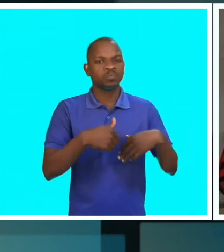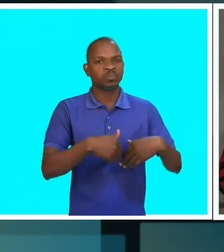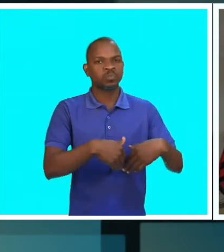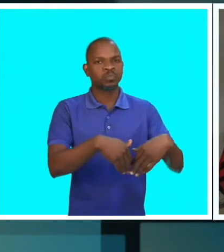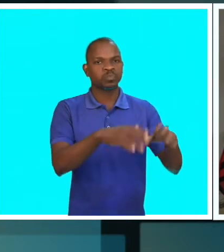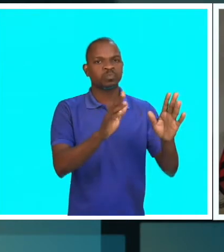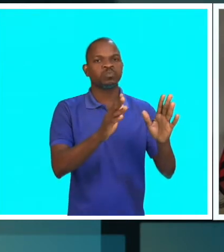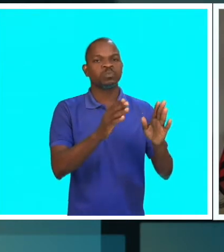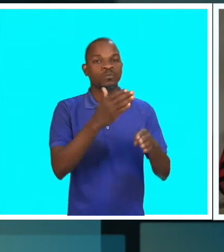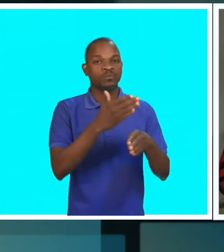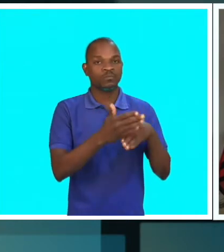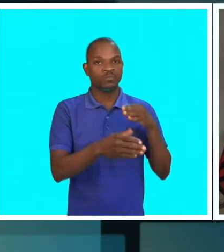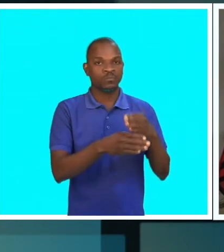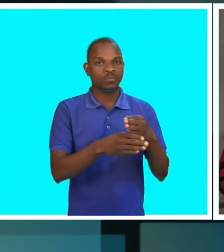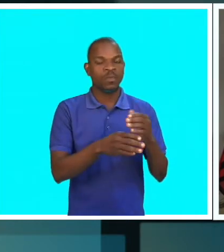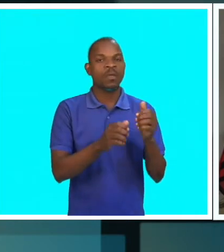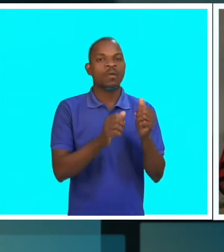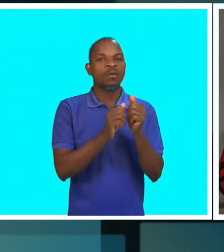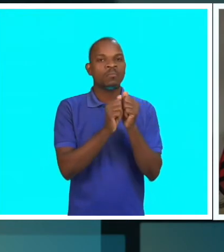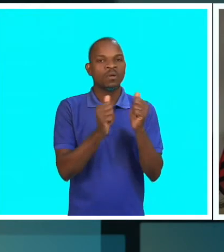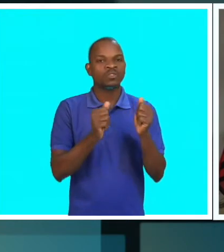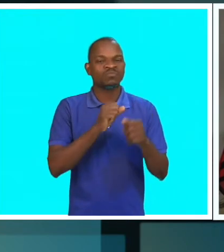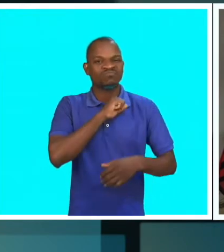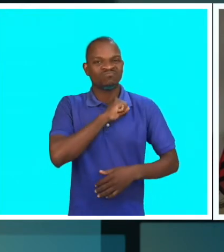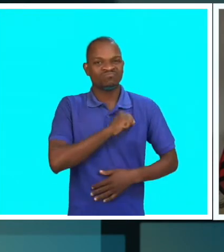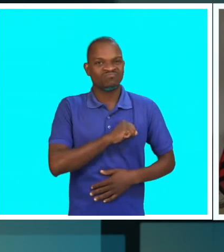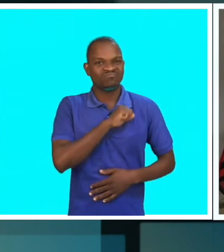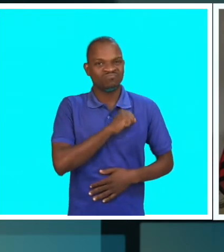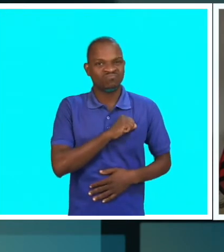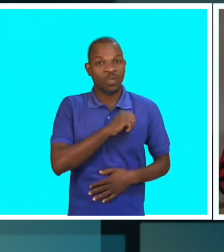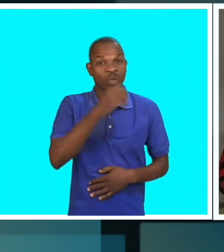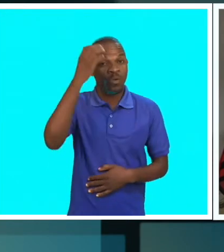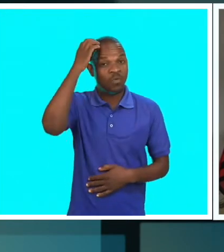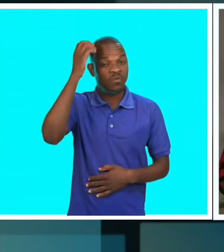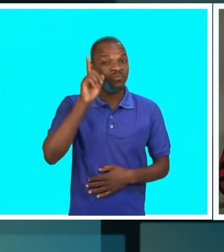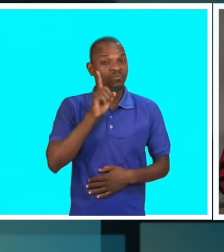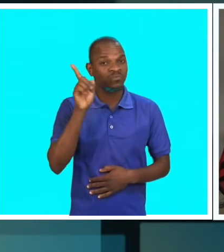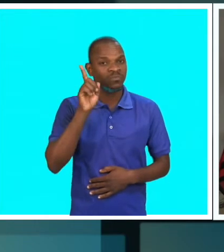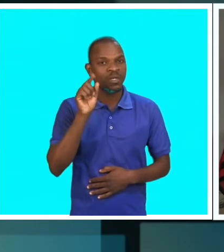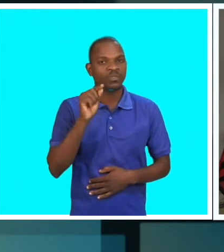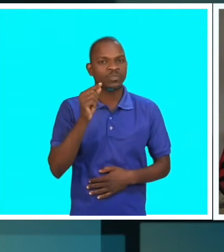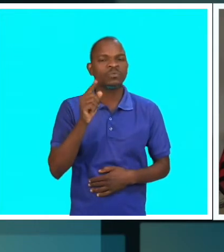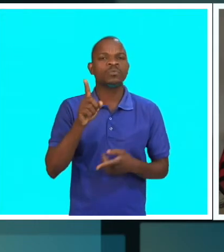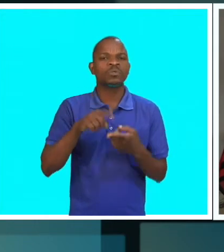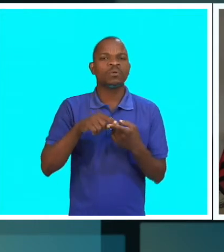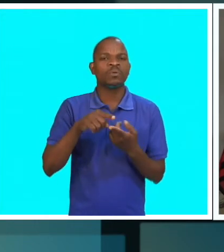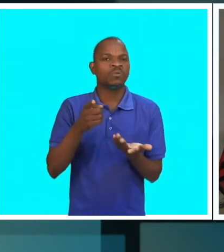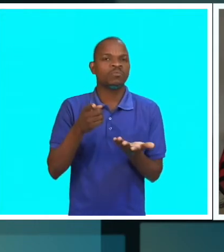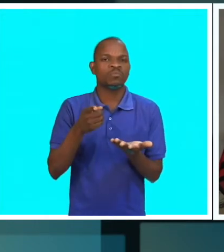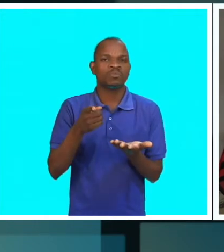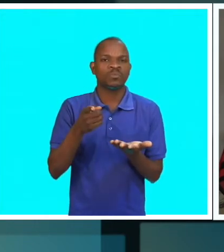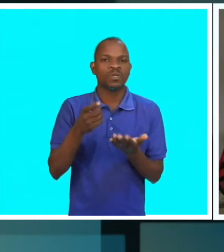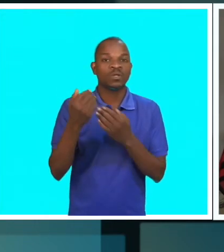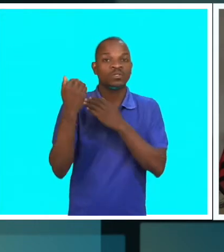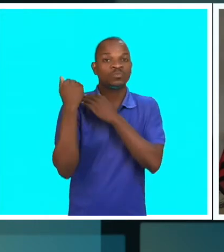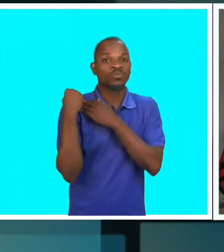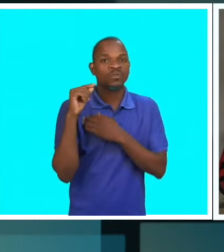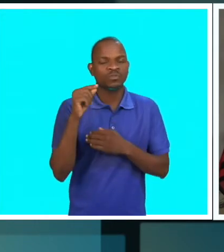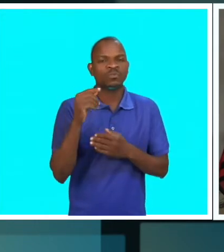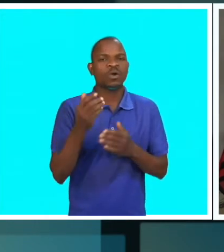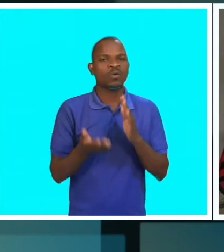abandonada. Então, com o esforço que os governantes lá têm feito, próprio município,